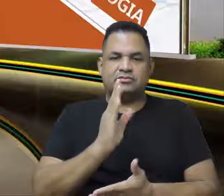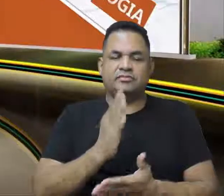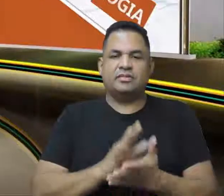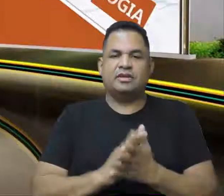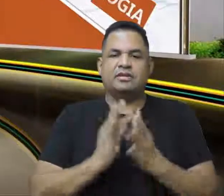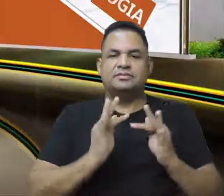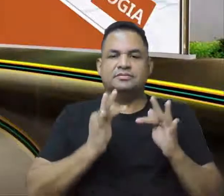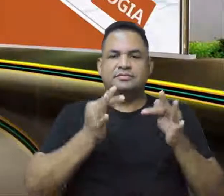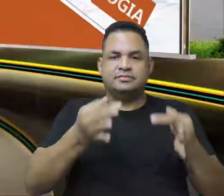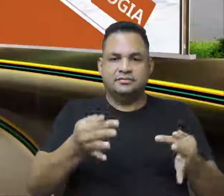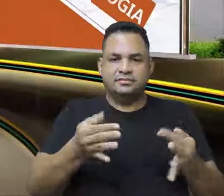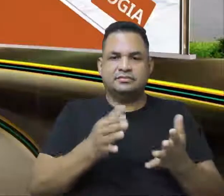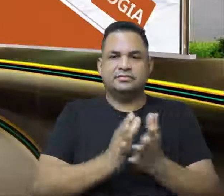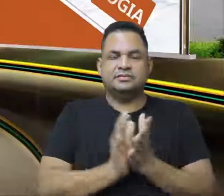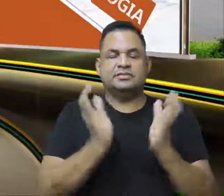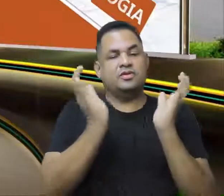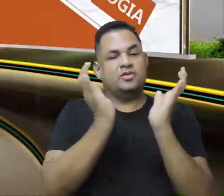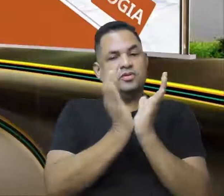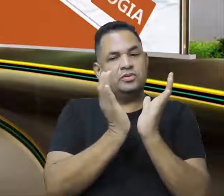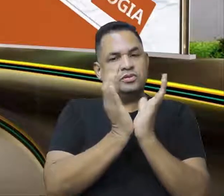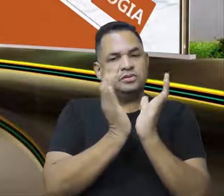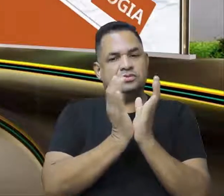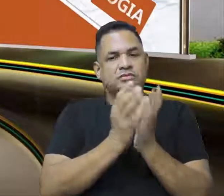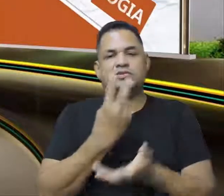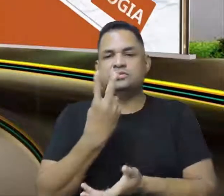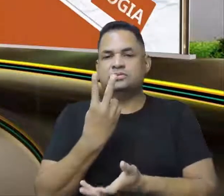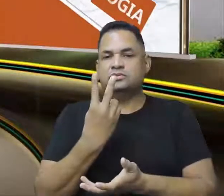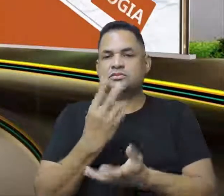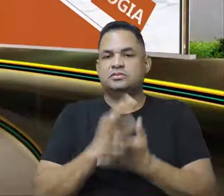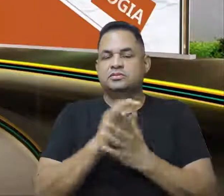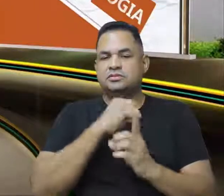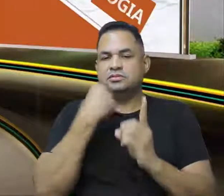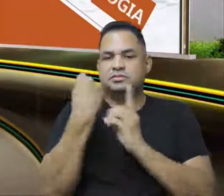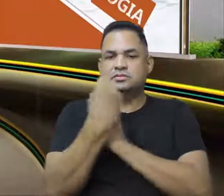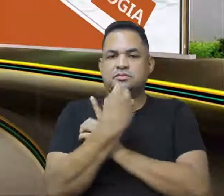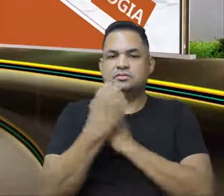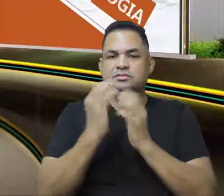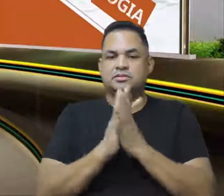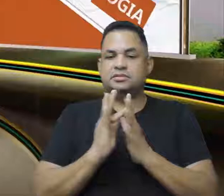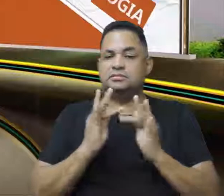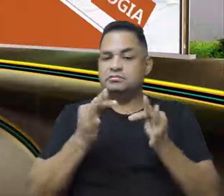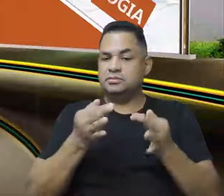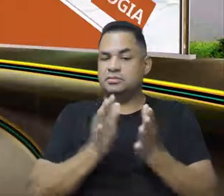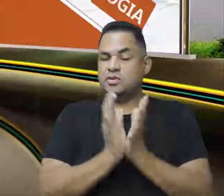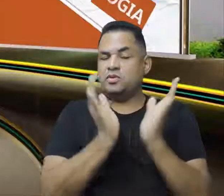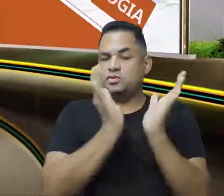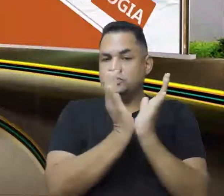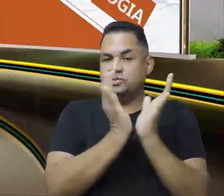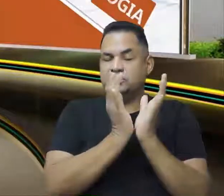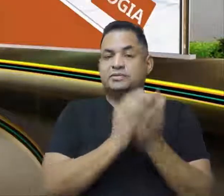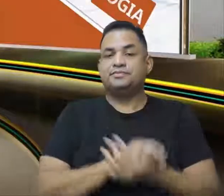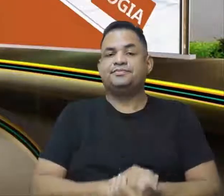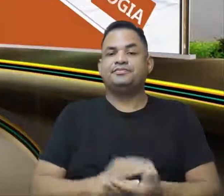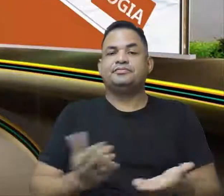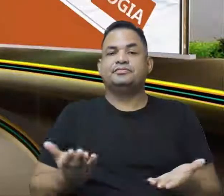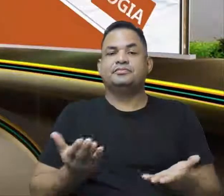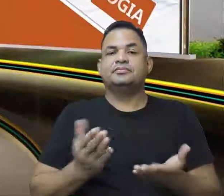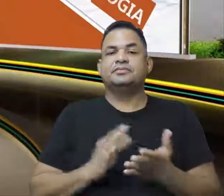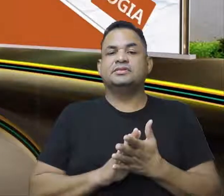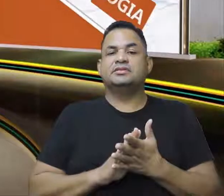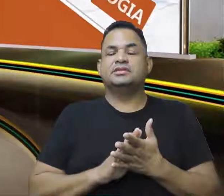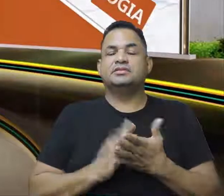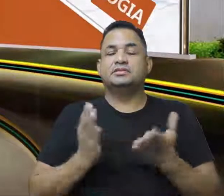para a finalização dessa unidade, né? Da unidade 2 de Sociologia, nossa última unidade. E vocês estão numa etapa